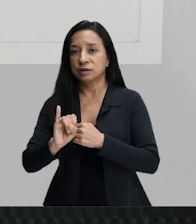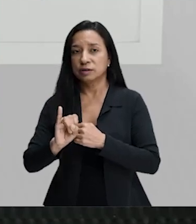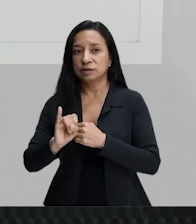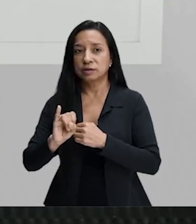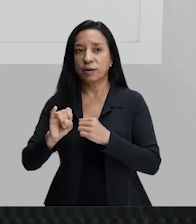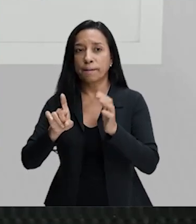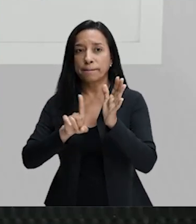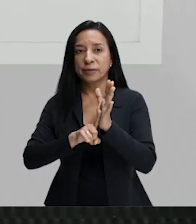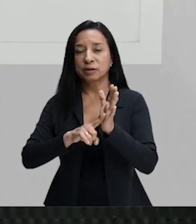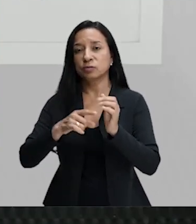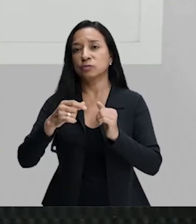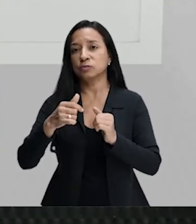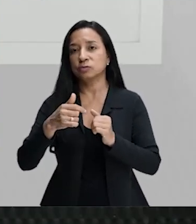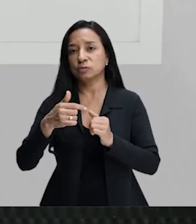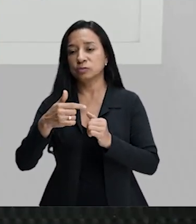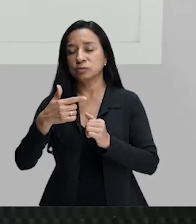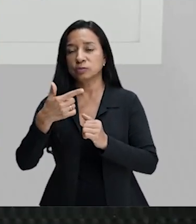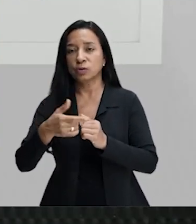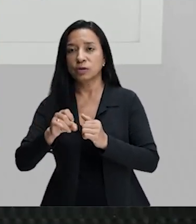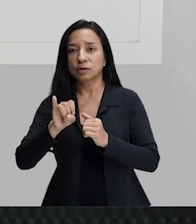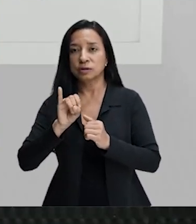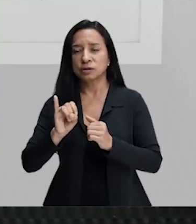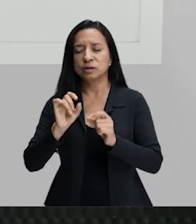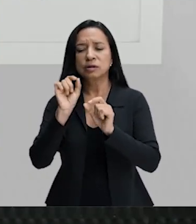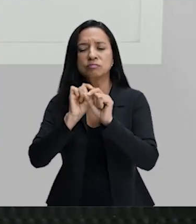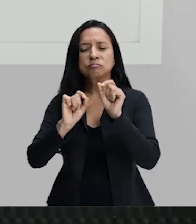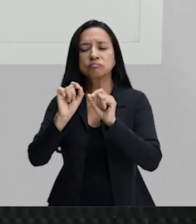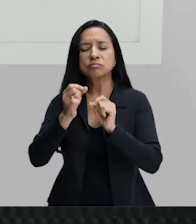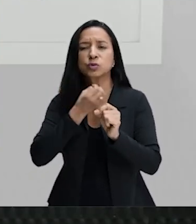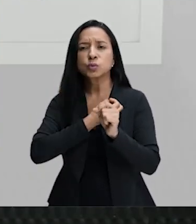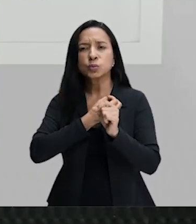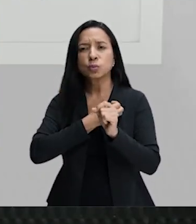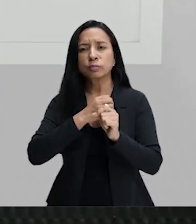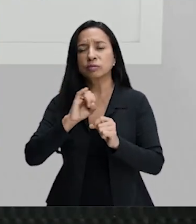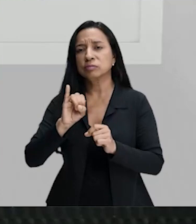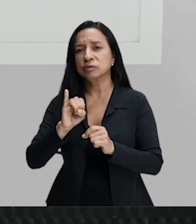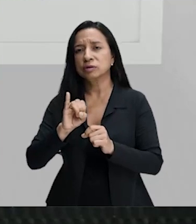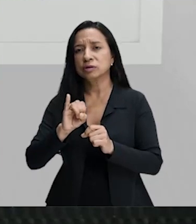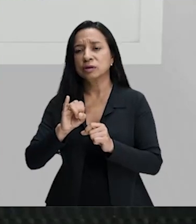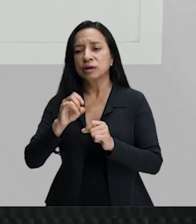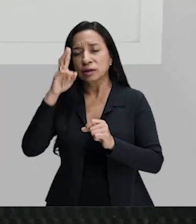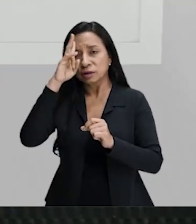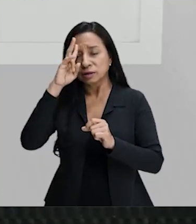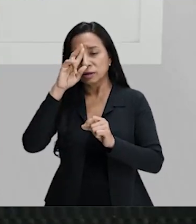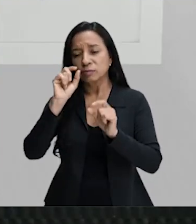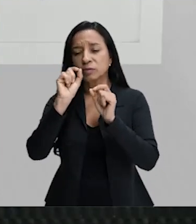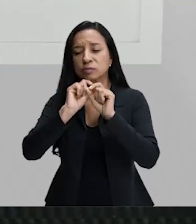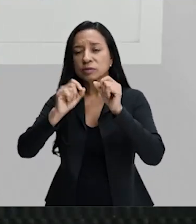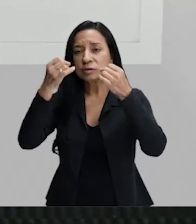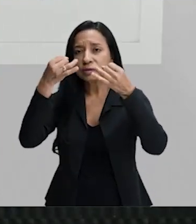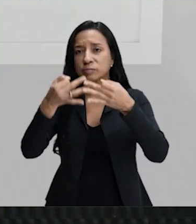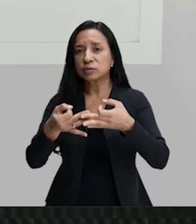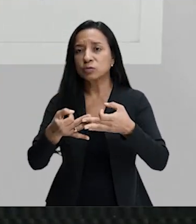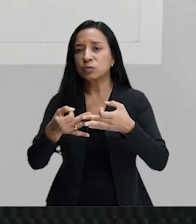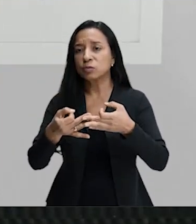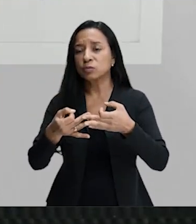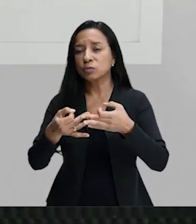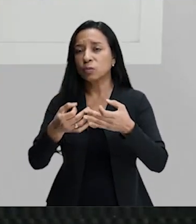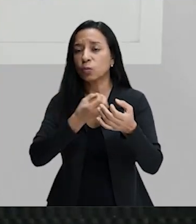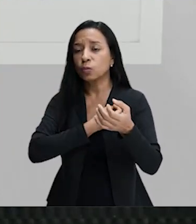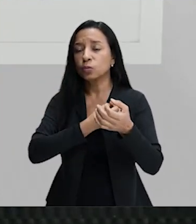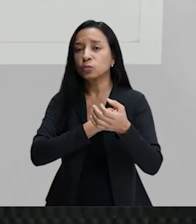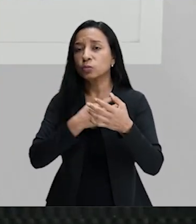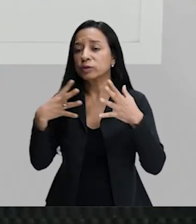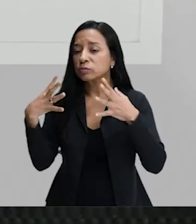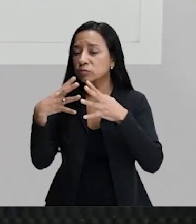é esse 2i e esse menos 2i mesmo? Só que número é esse? Lembra que a gente falou aqui para vocês em aulas passadas sobre o número complexo, né?